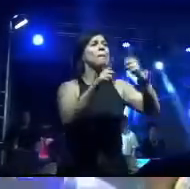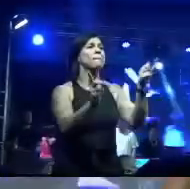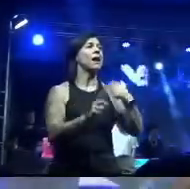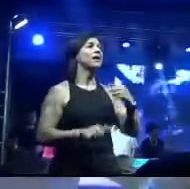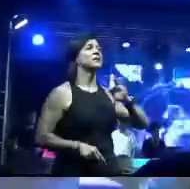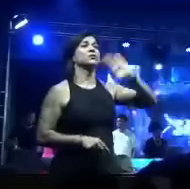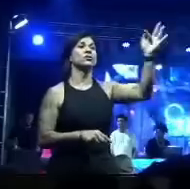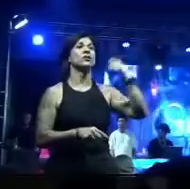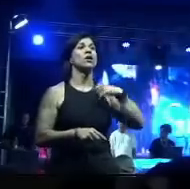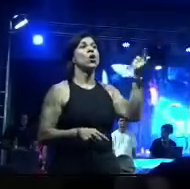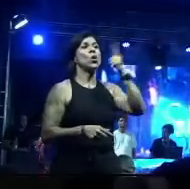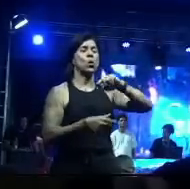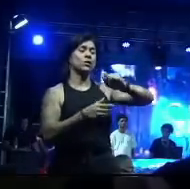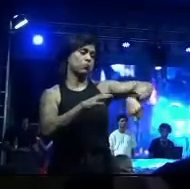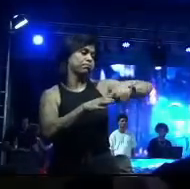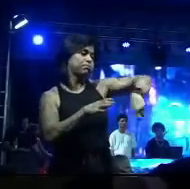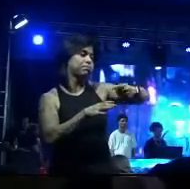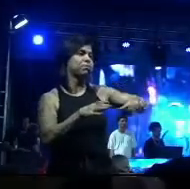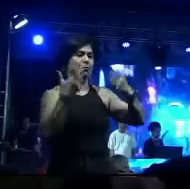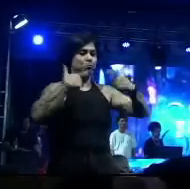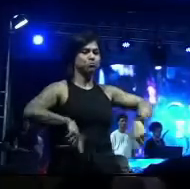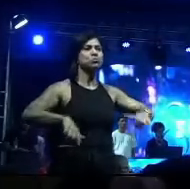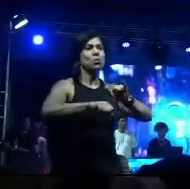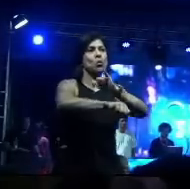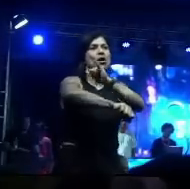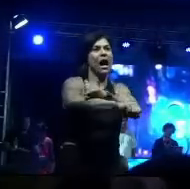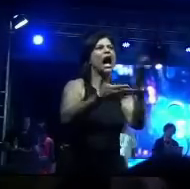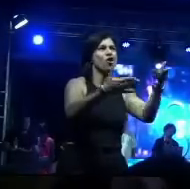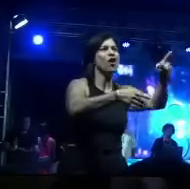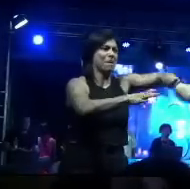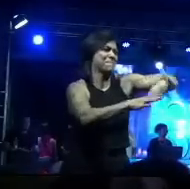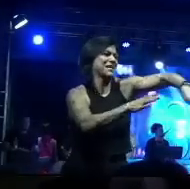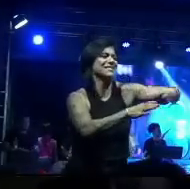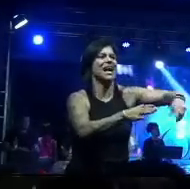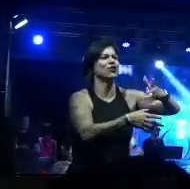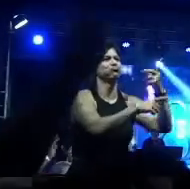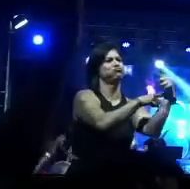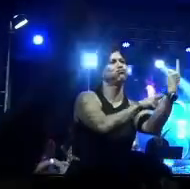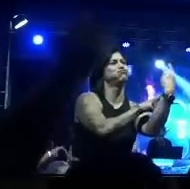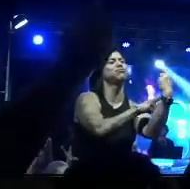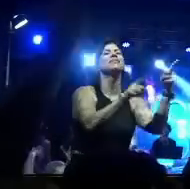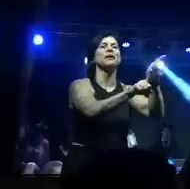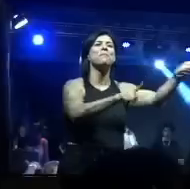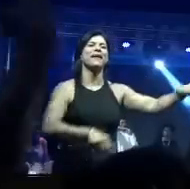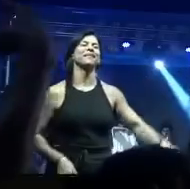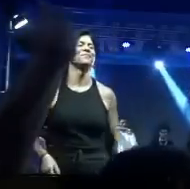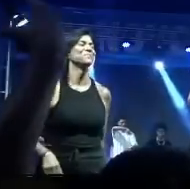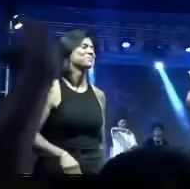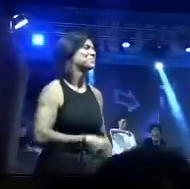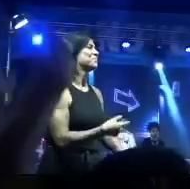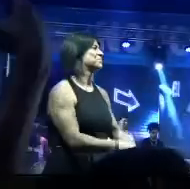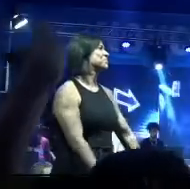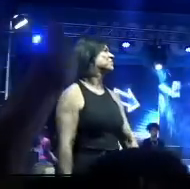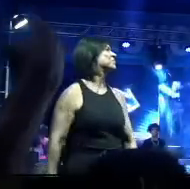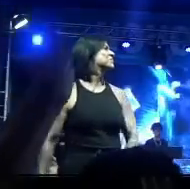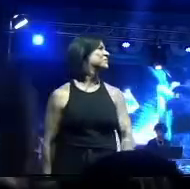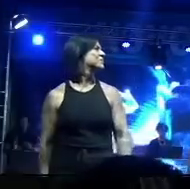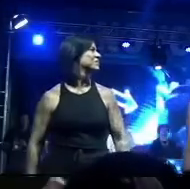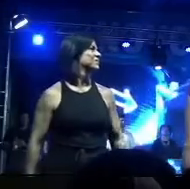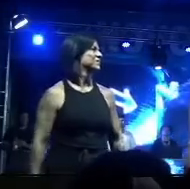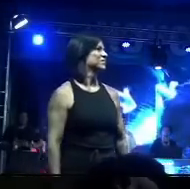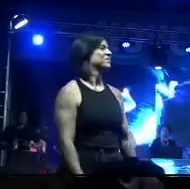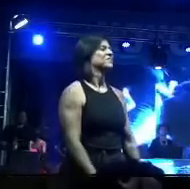airfryer que cozinharam o gordão E hoje você é cozinhado na panela de pressão Na panela de